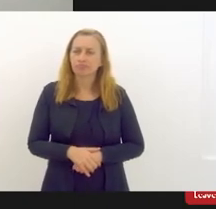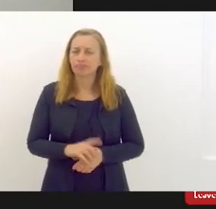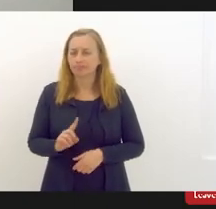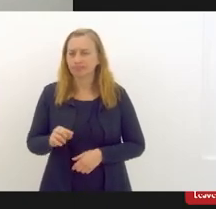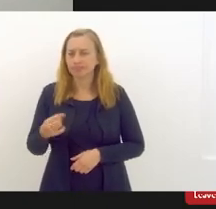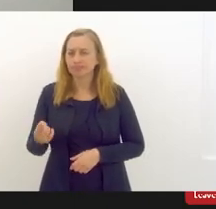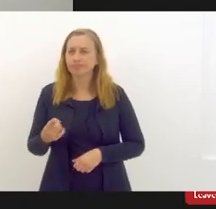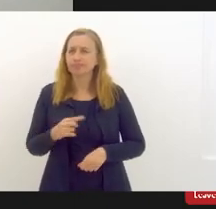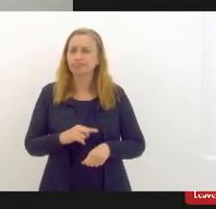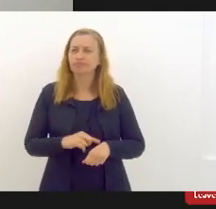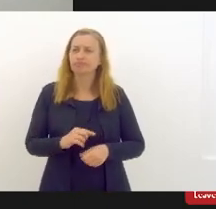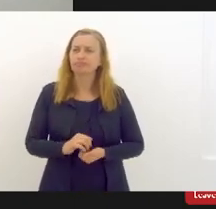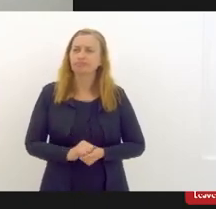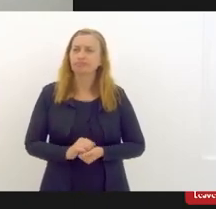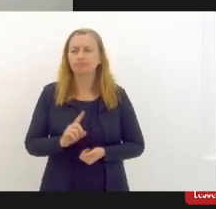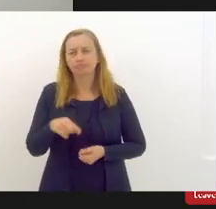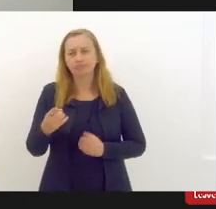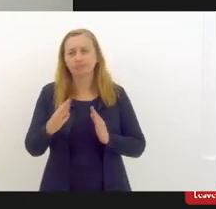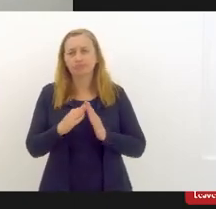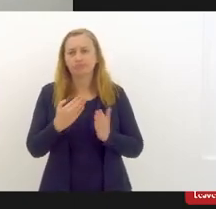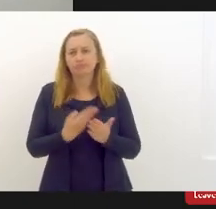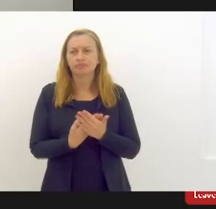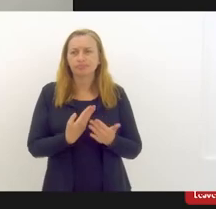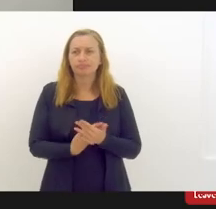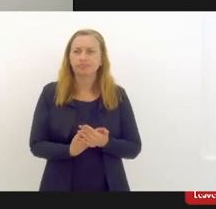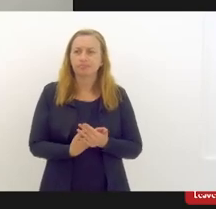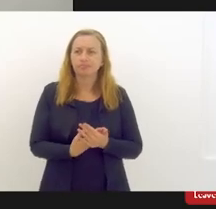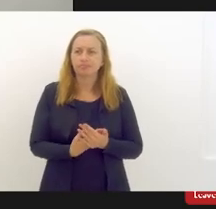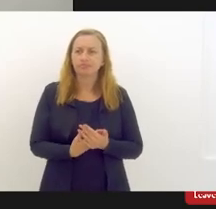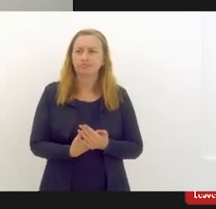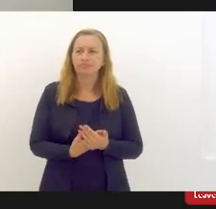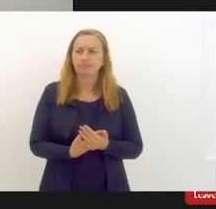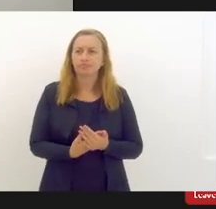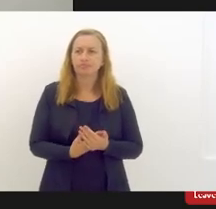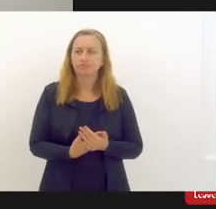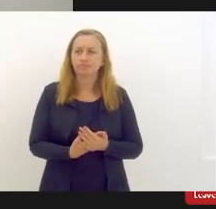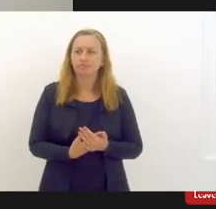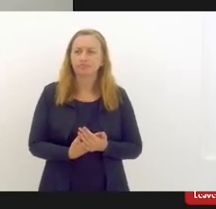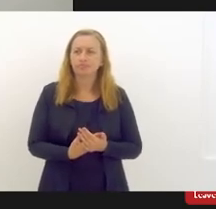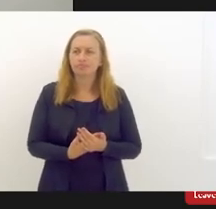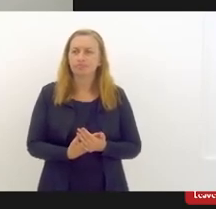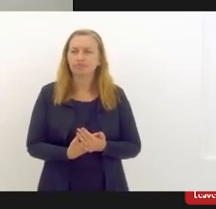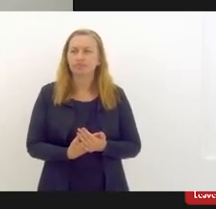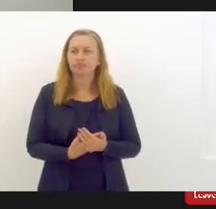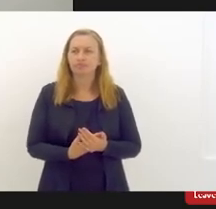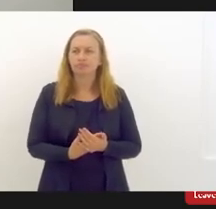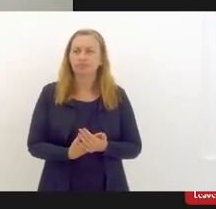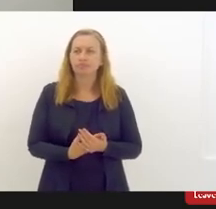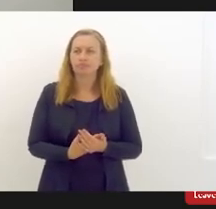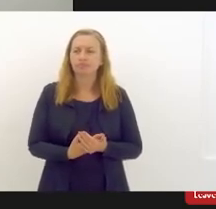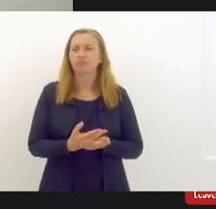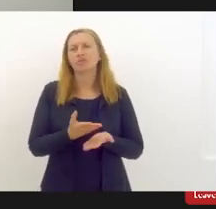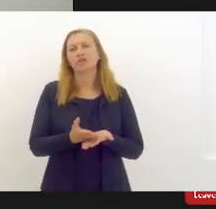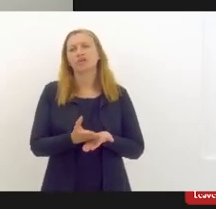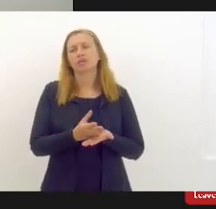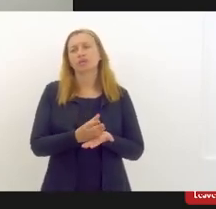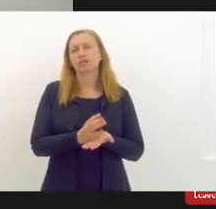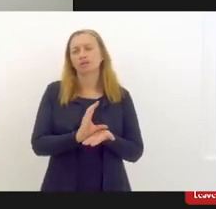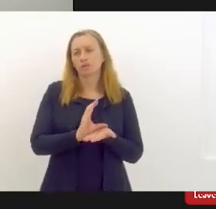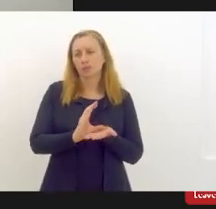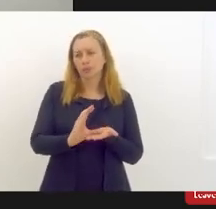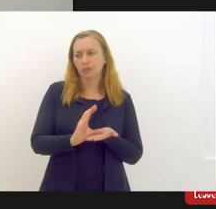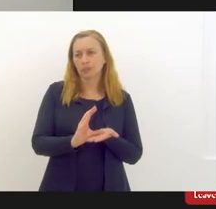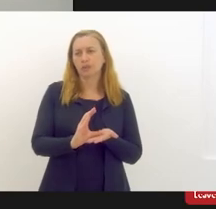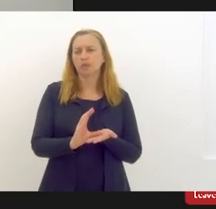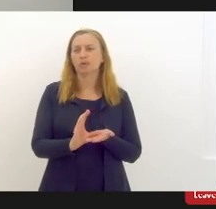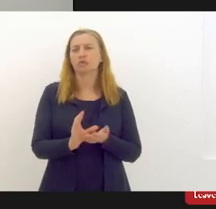contrapartida, as outras unidades, muitas das vezes, até para a cota mensal, têm tido dificuldade para se manter com a cota mensal.